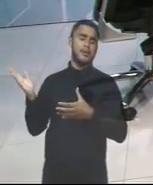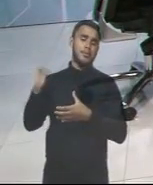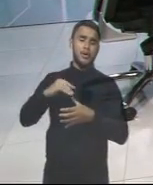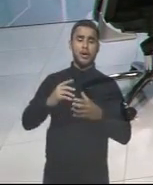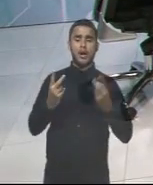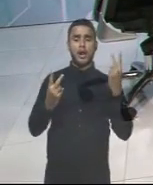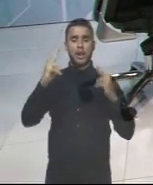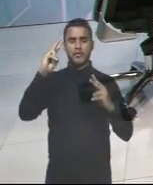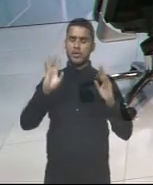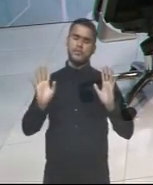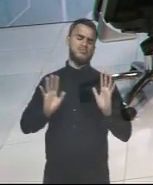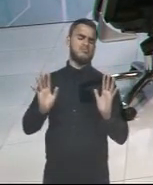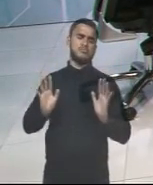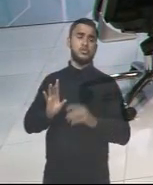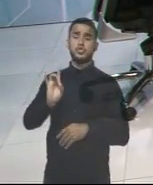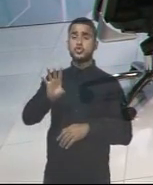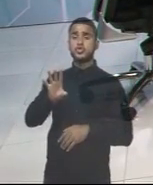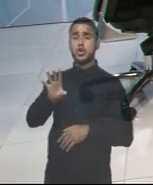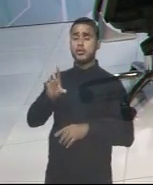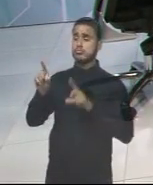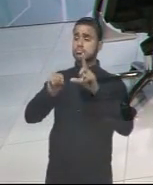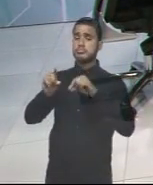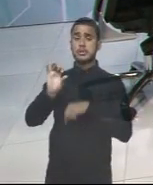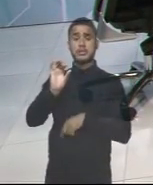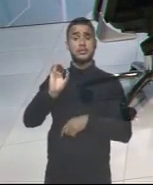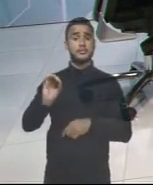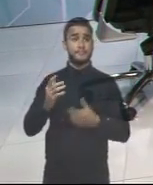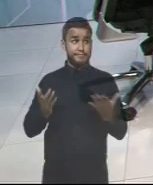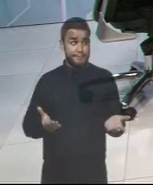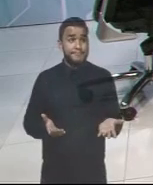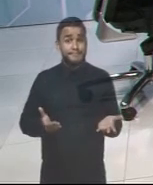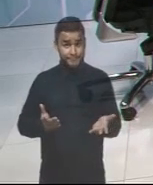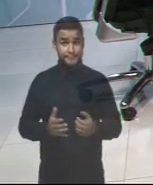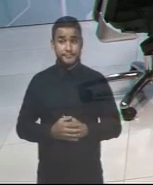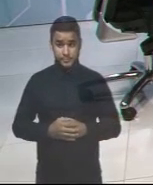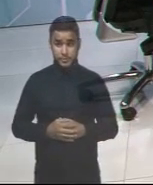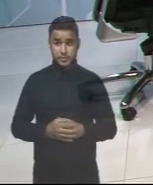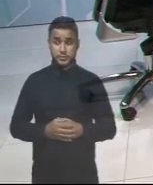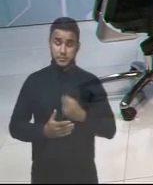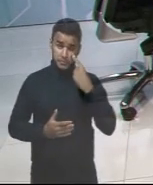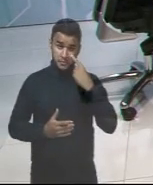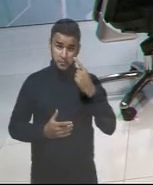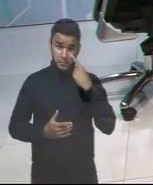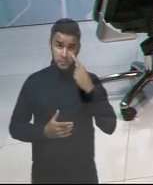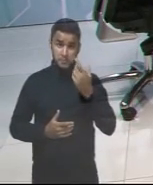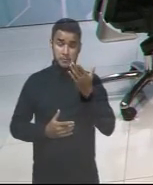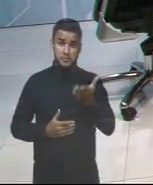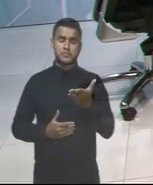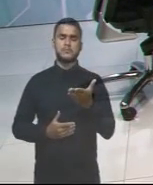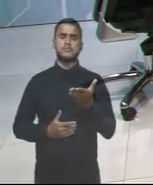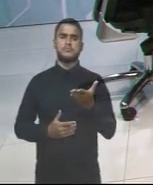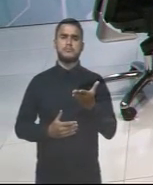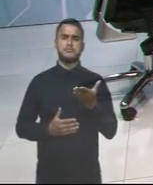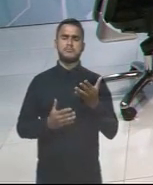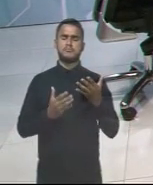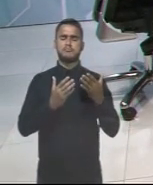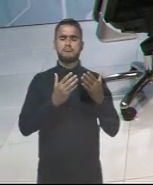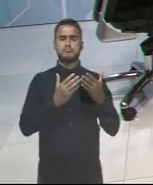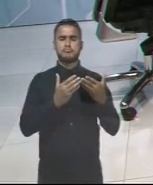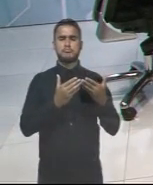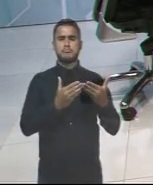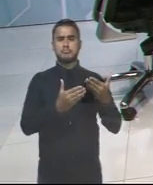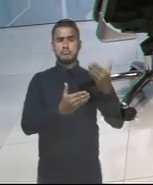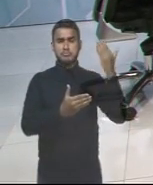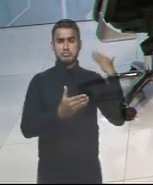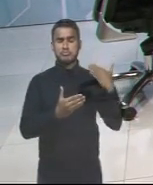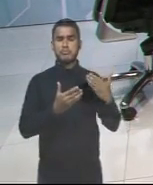determinadas medidas, e você faz referência, Roberto, a mercado, eu fico perplexo quando eu olho para um período longo da história. Você toma